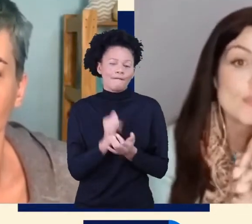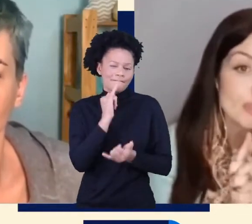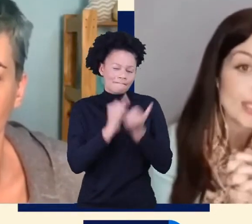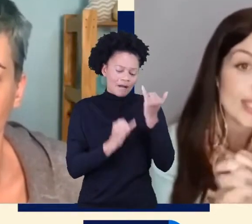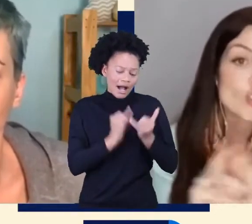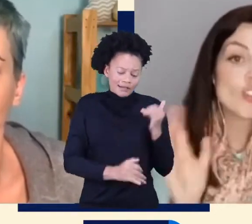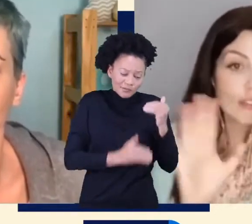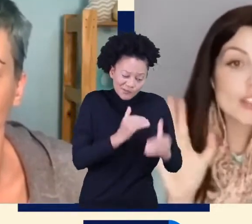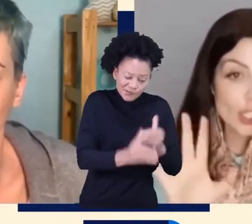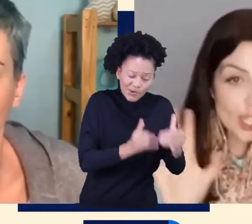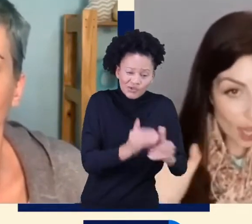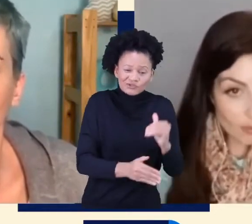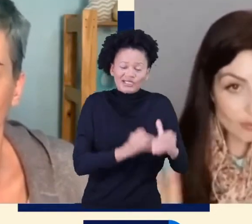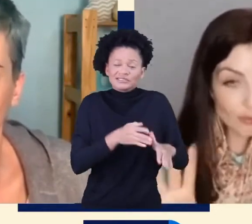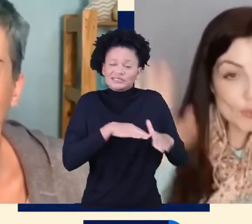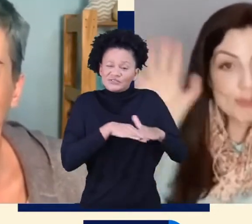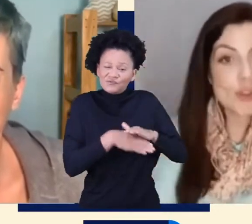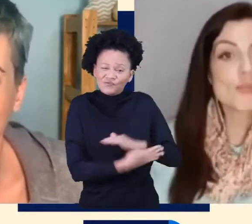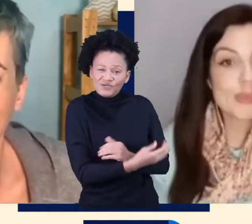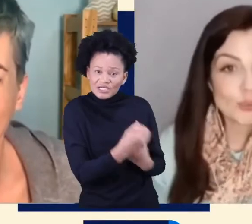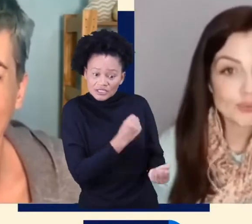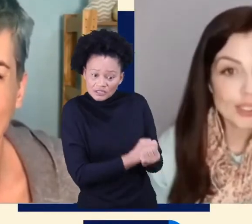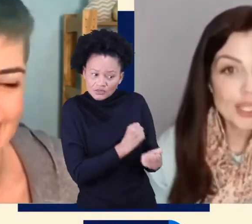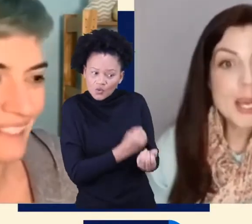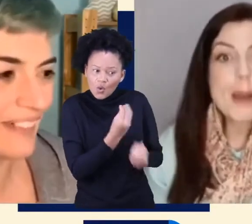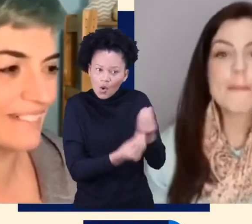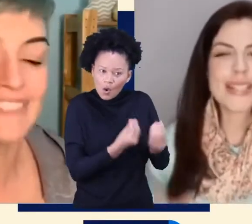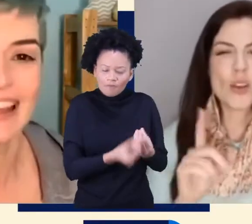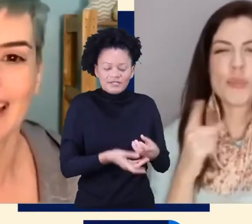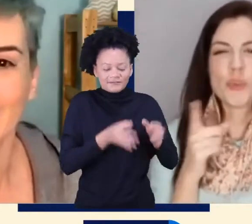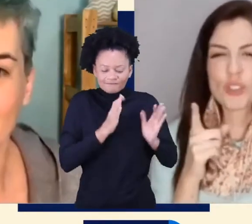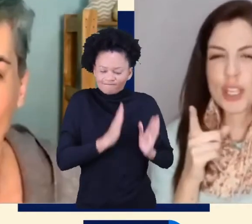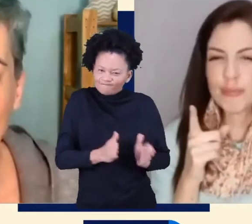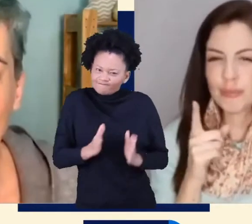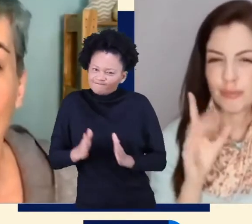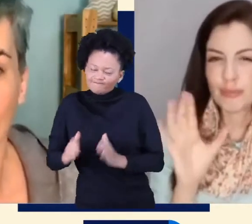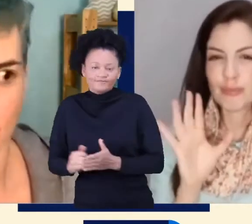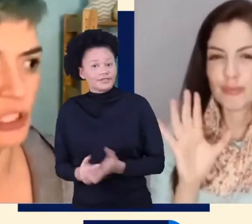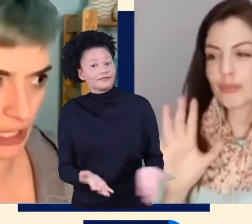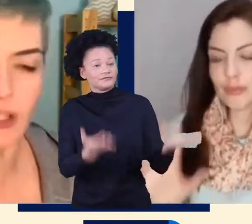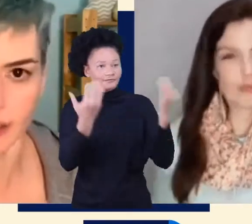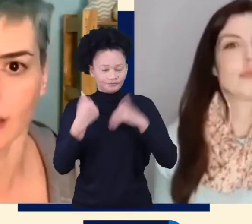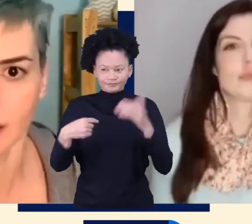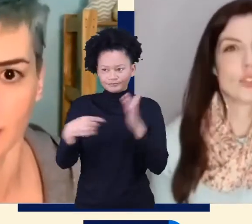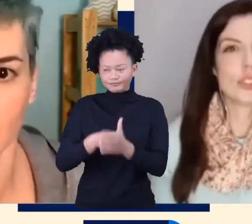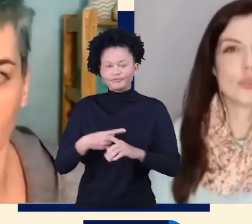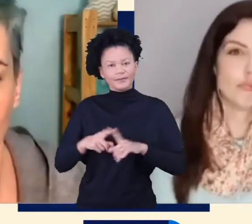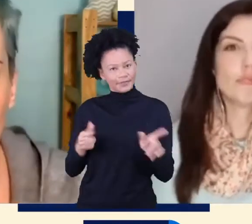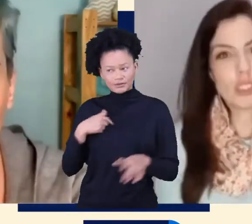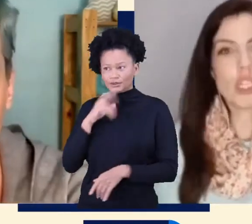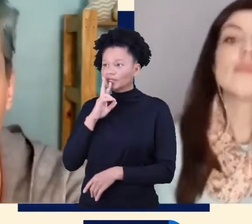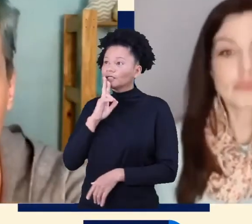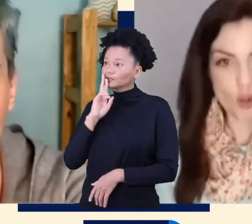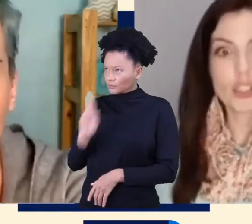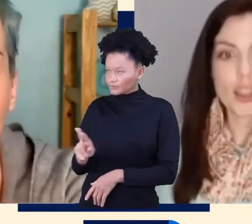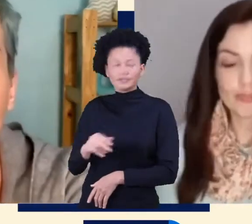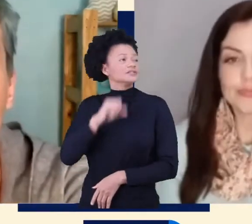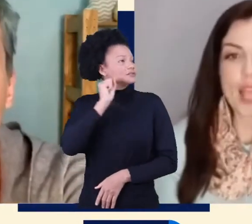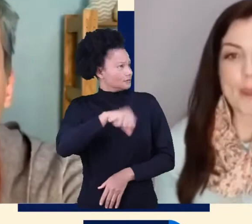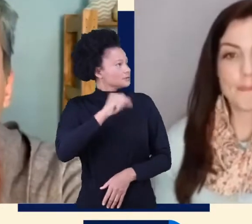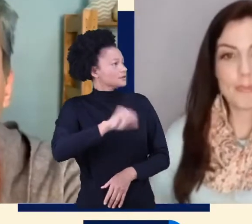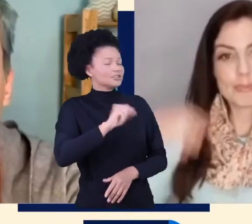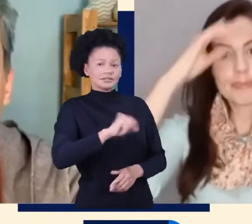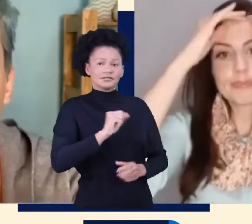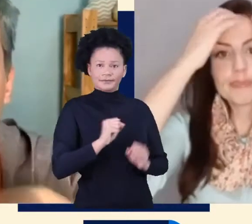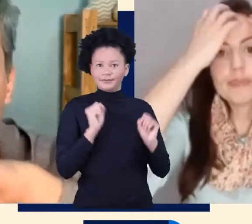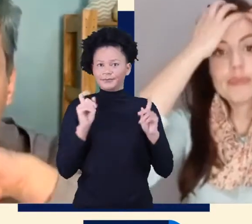de disciplina e a gente já vai chegar lá. Vamos para a próxima pergunta. Tá bom. Mas eu respondi? Sim. Conseguiu? Ok. E